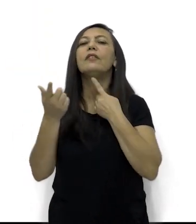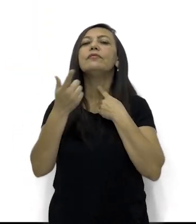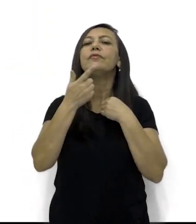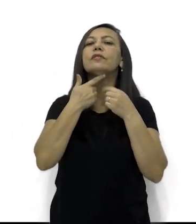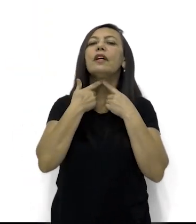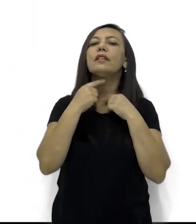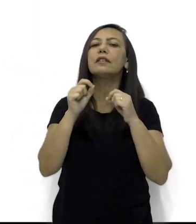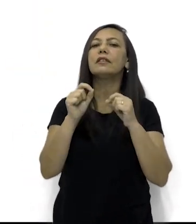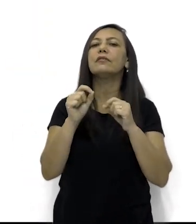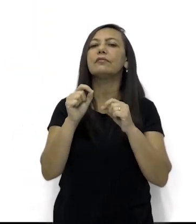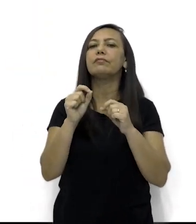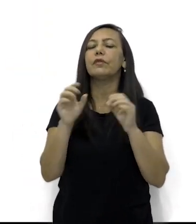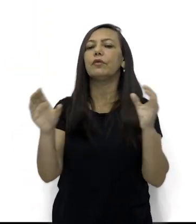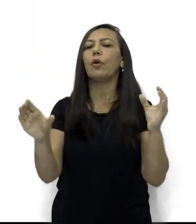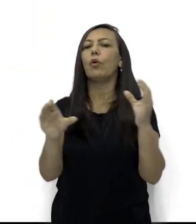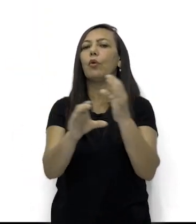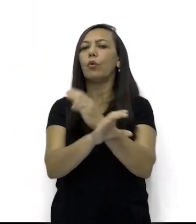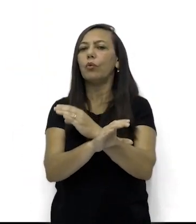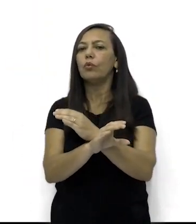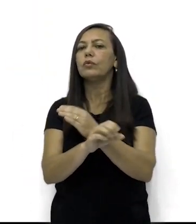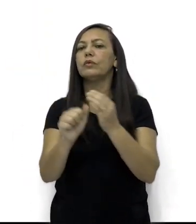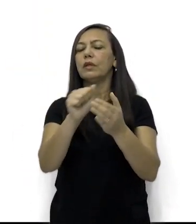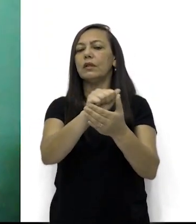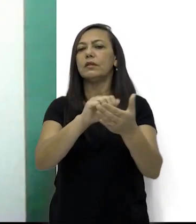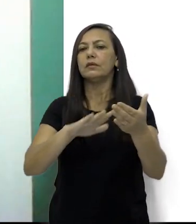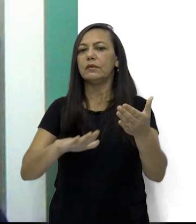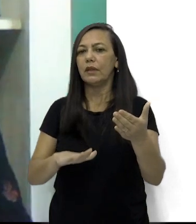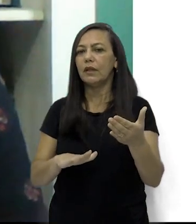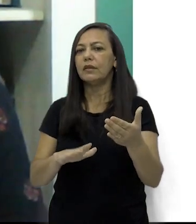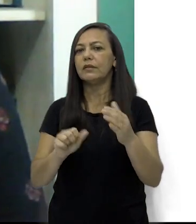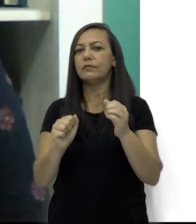vocês, né, uma excelente conclusão do segundo caderno de